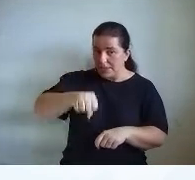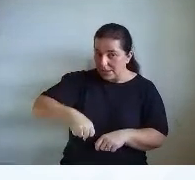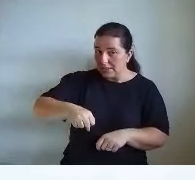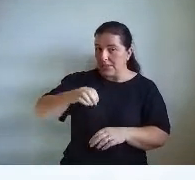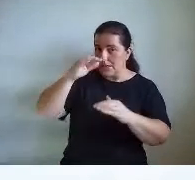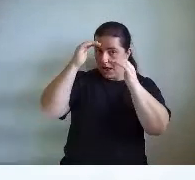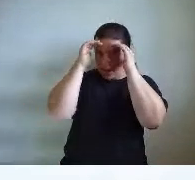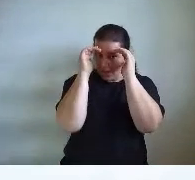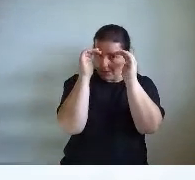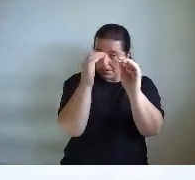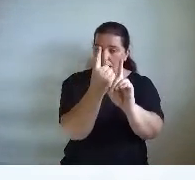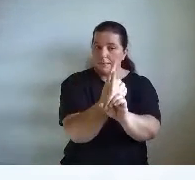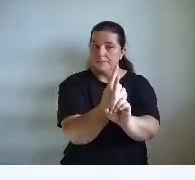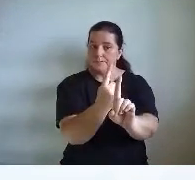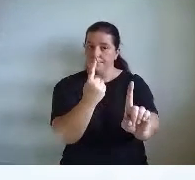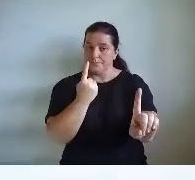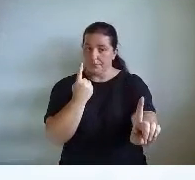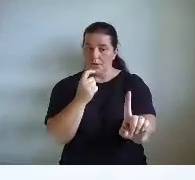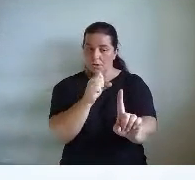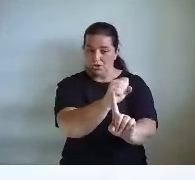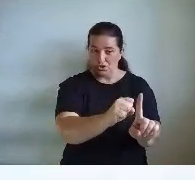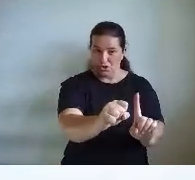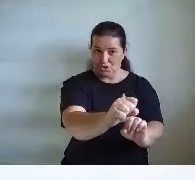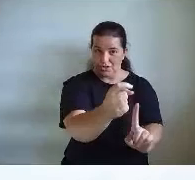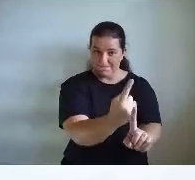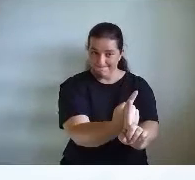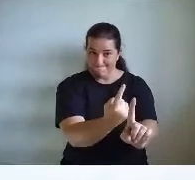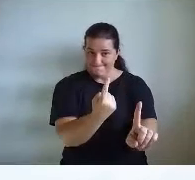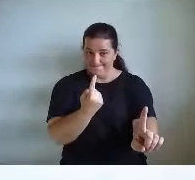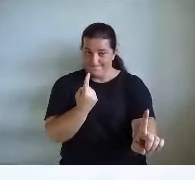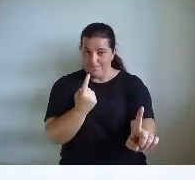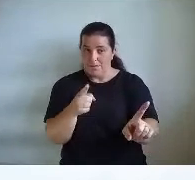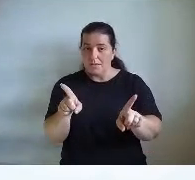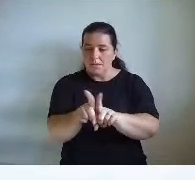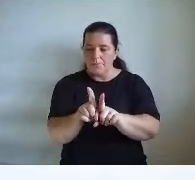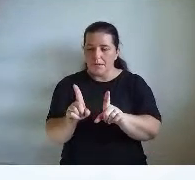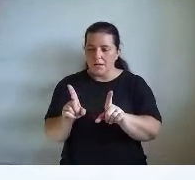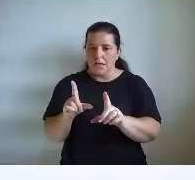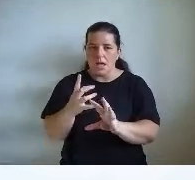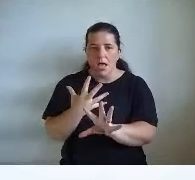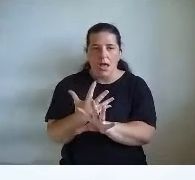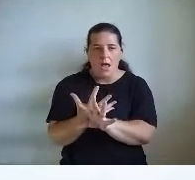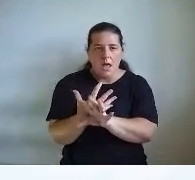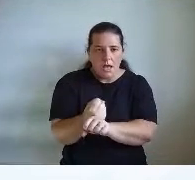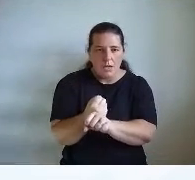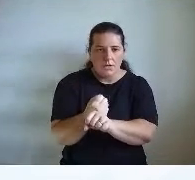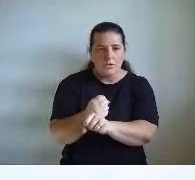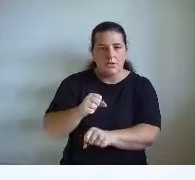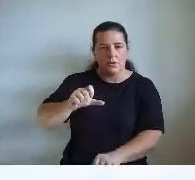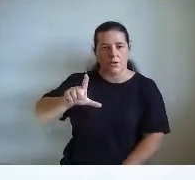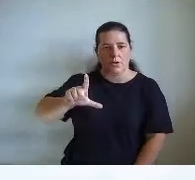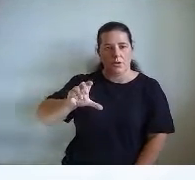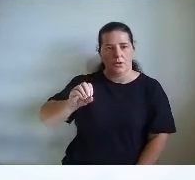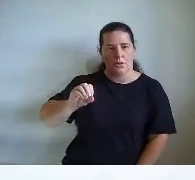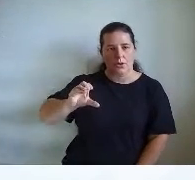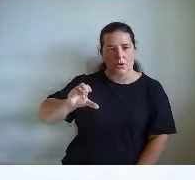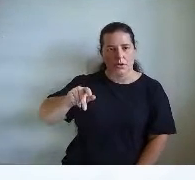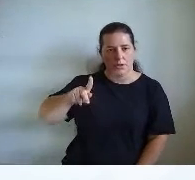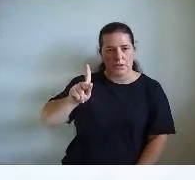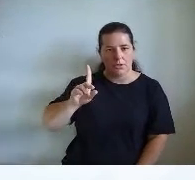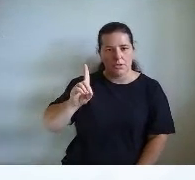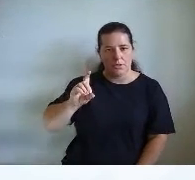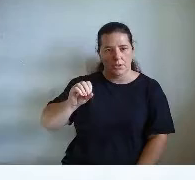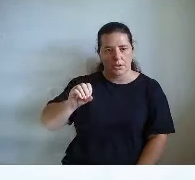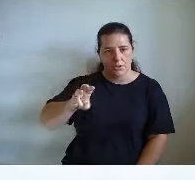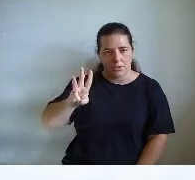lockdown, né? Qualquer informação que a gente vai buscar na imprensa, a gente percebe, por exemplo, que os países que